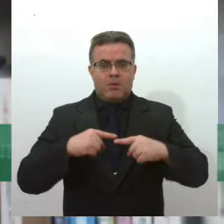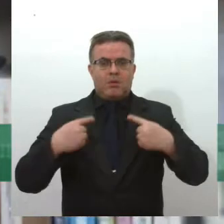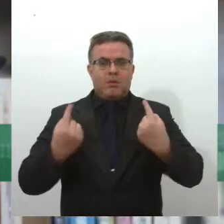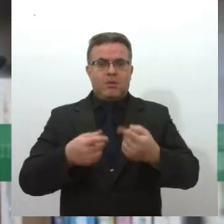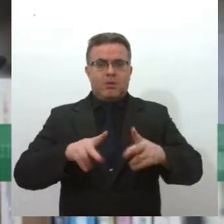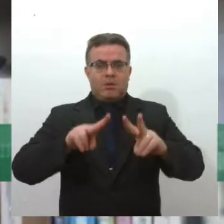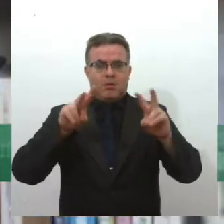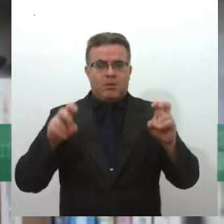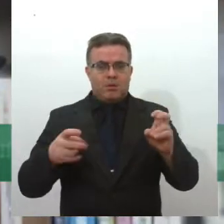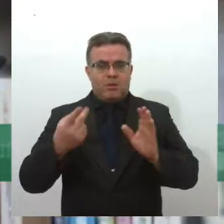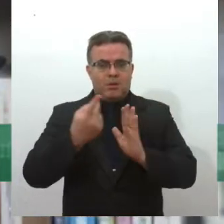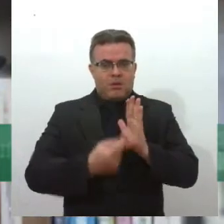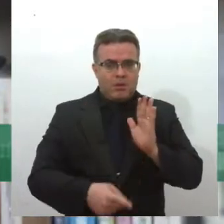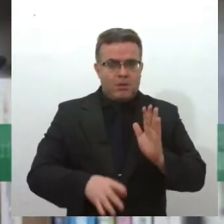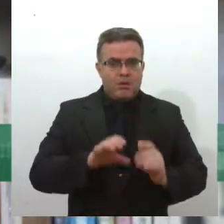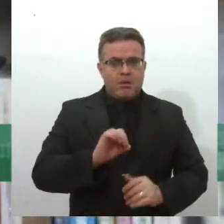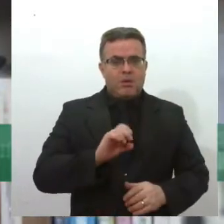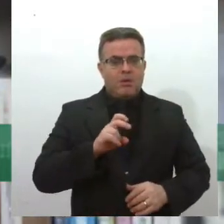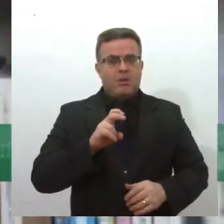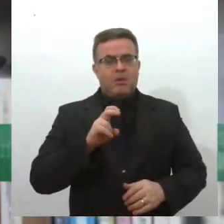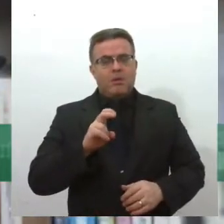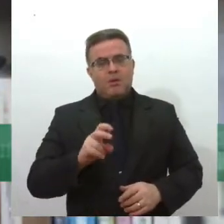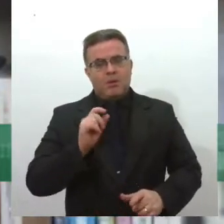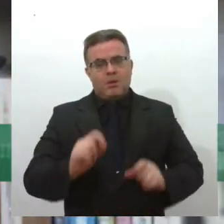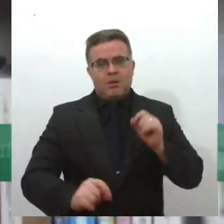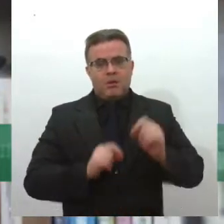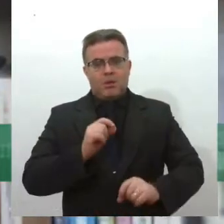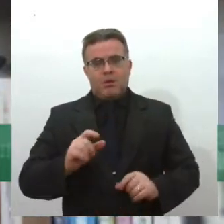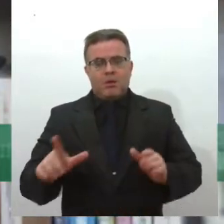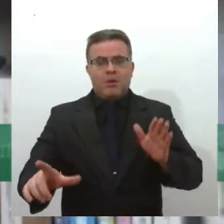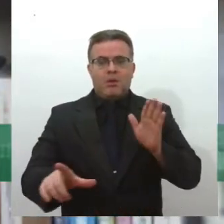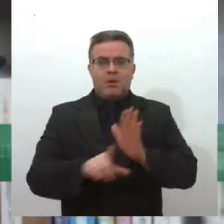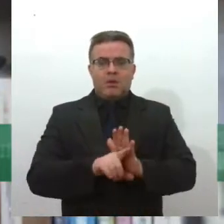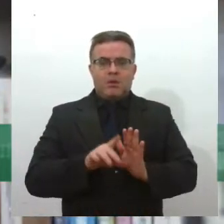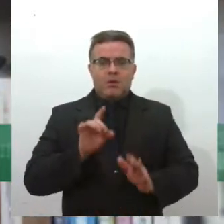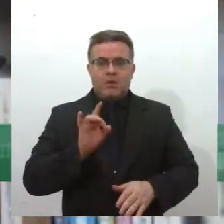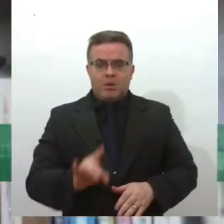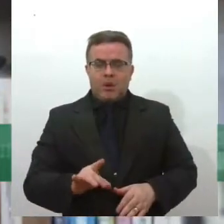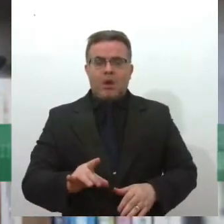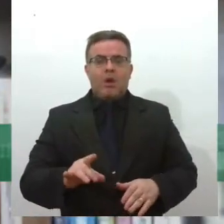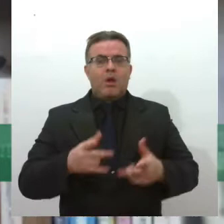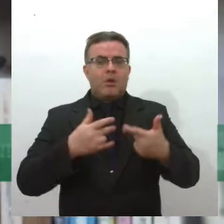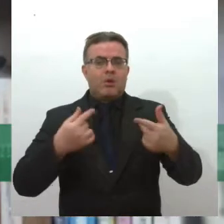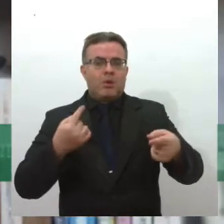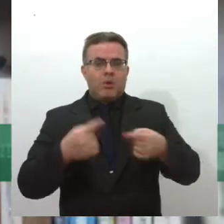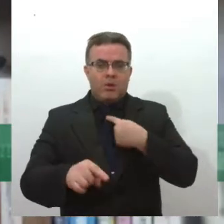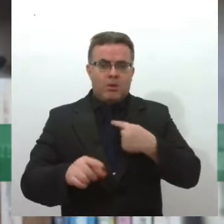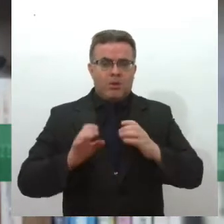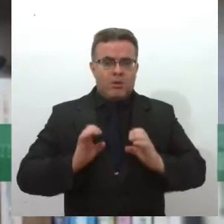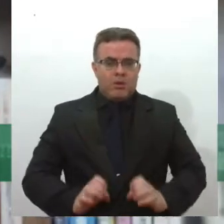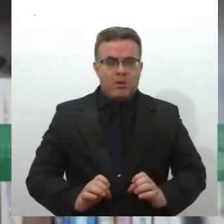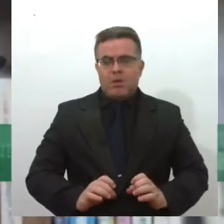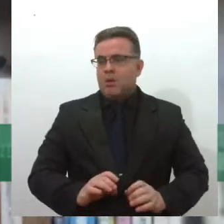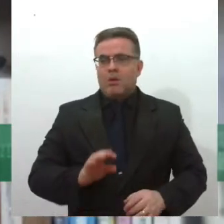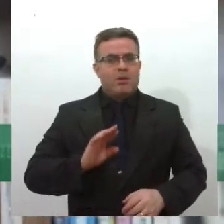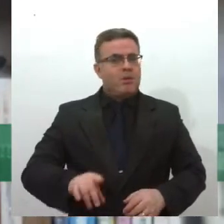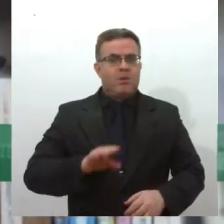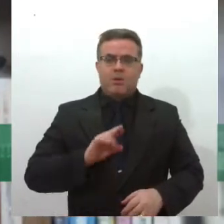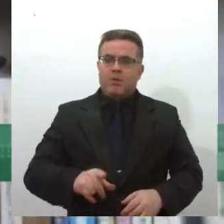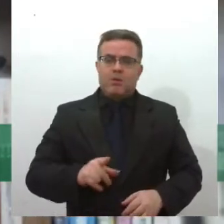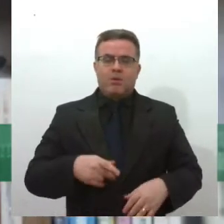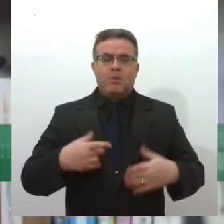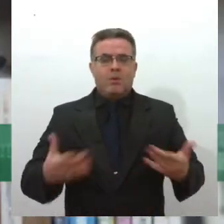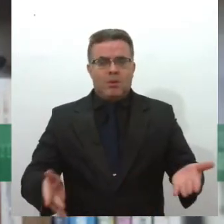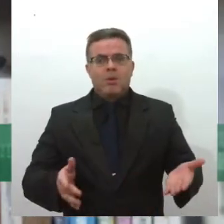PEC 05, né? Não é só a lei de improbidade. A PEC 05, a meu ver, eu tenho quase 30 anos de Ministério